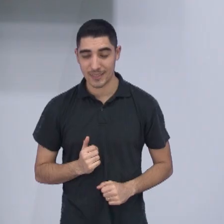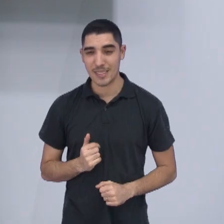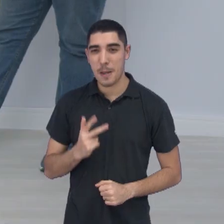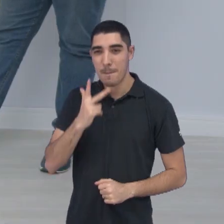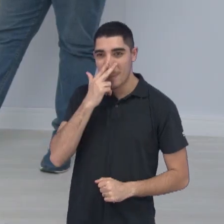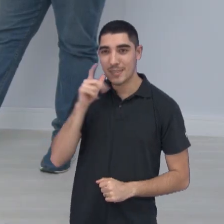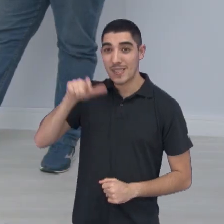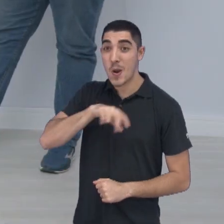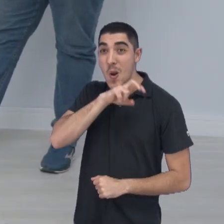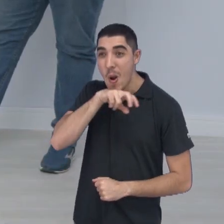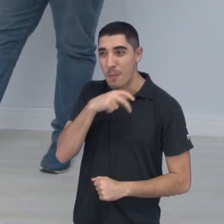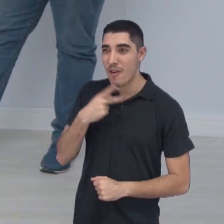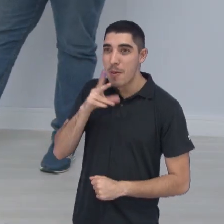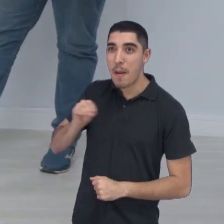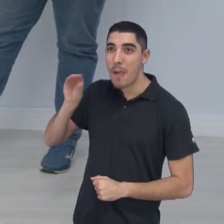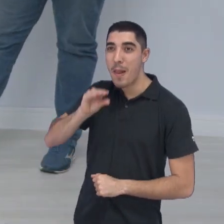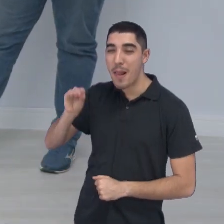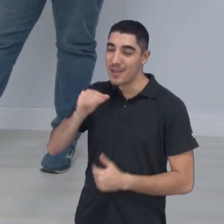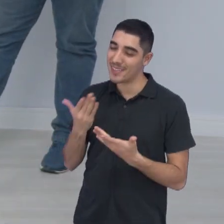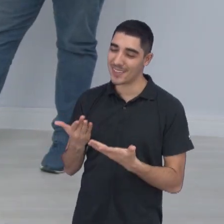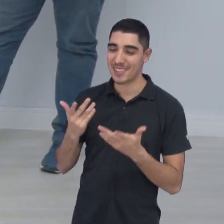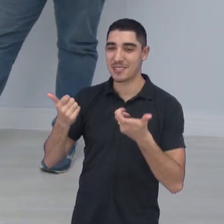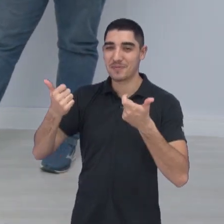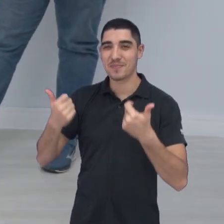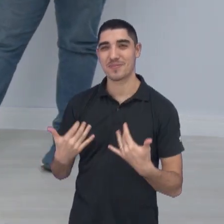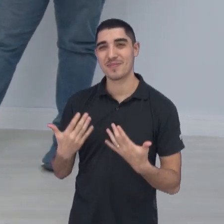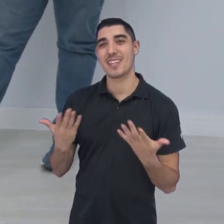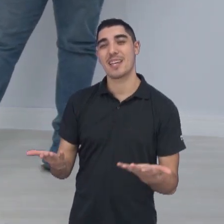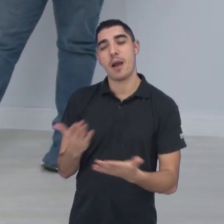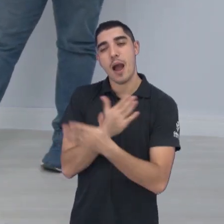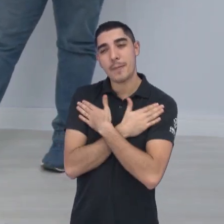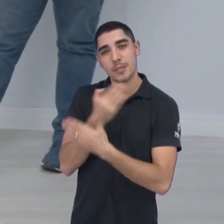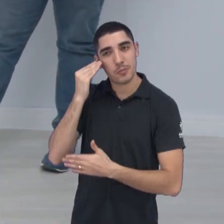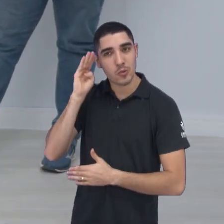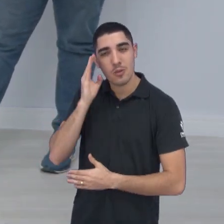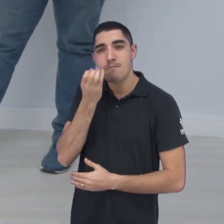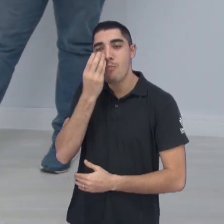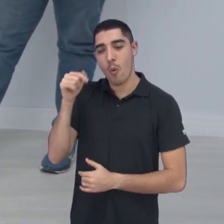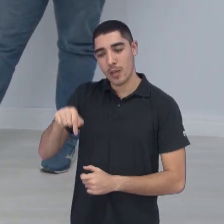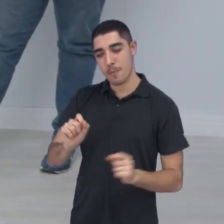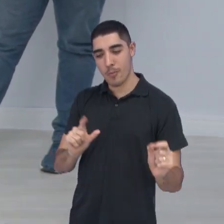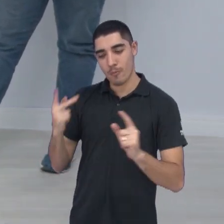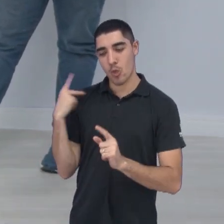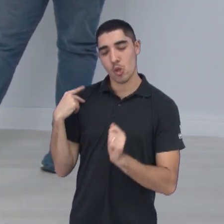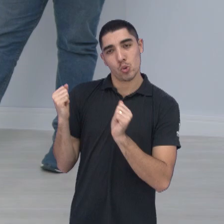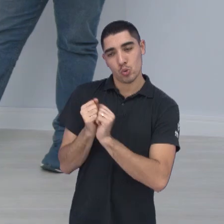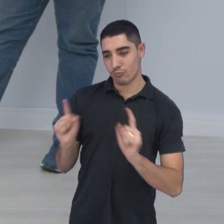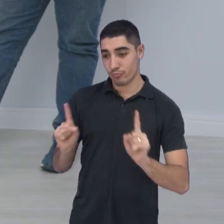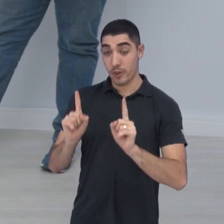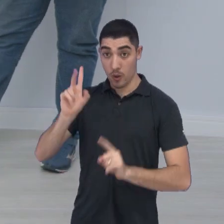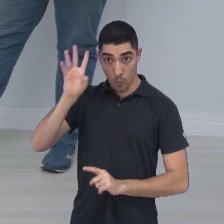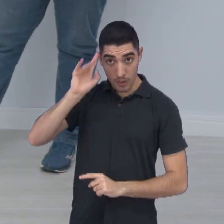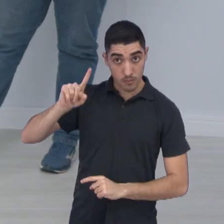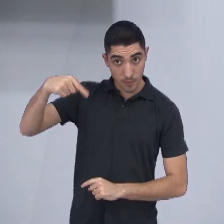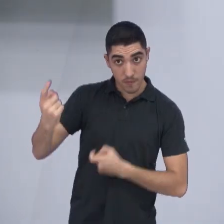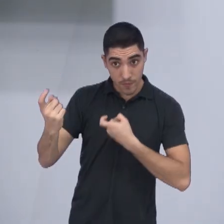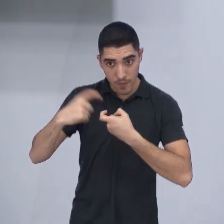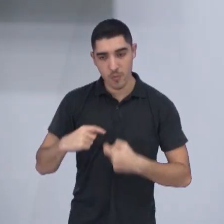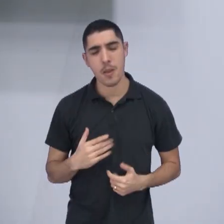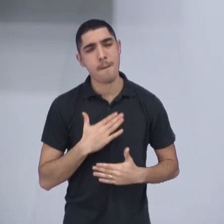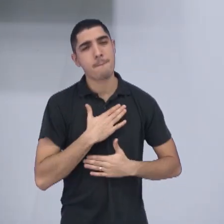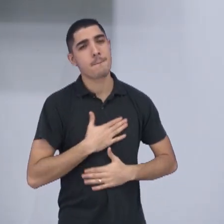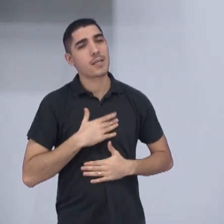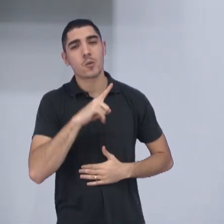homem da cobra, não paro de falar, mas faz parte. Brunão, um grande abraço para você, sempre um prazer dividir o Hora do Esporte contigo. A gente volta na próxima quarta-feira. Foi um